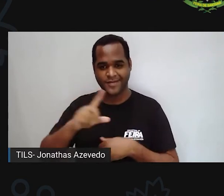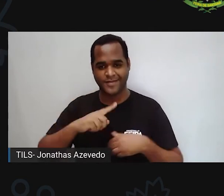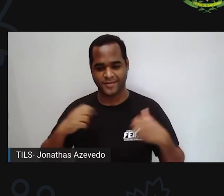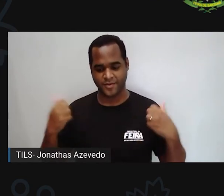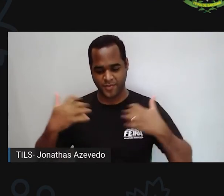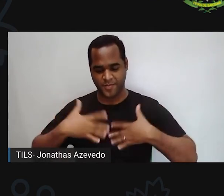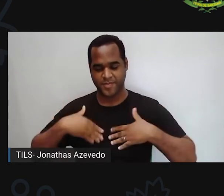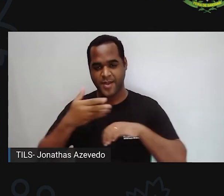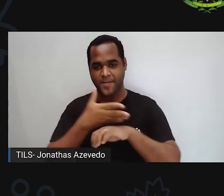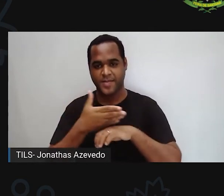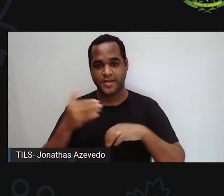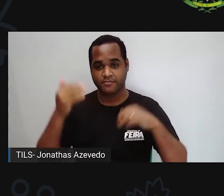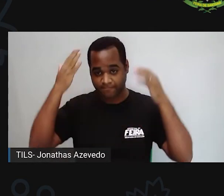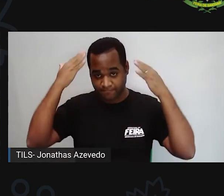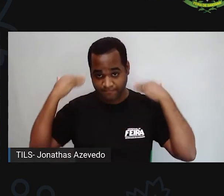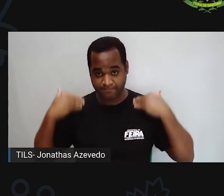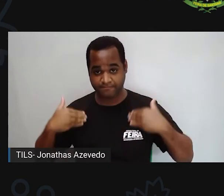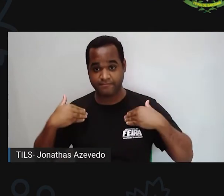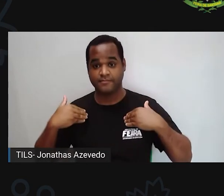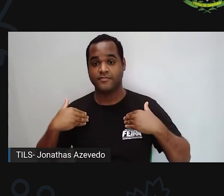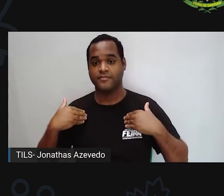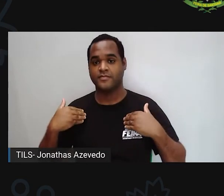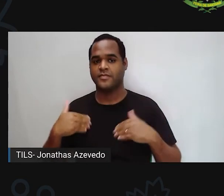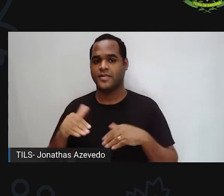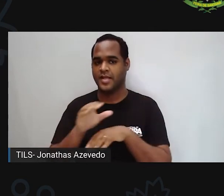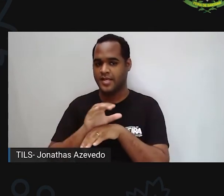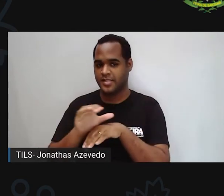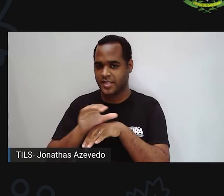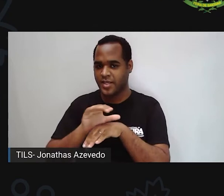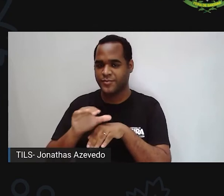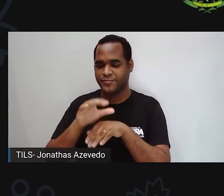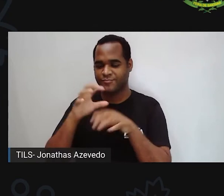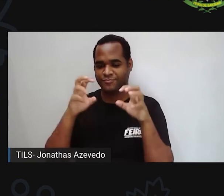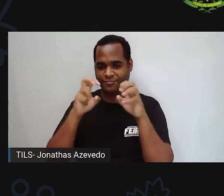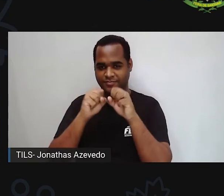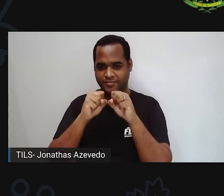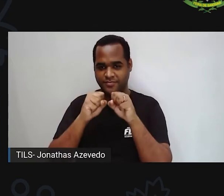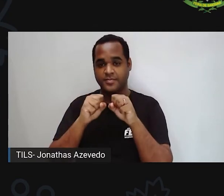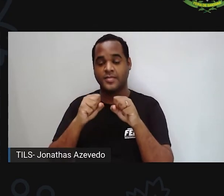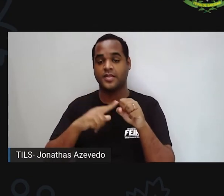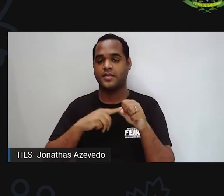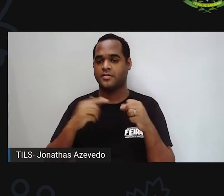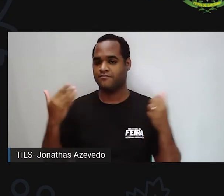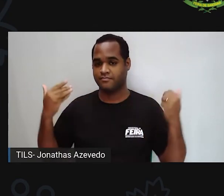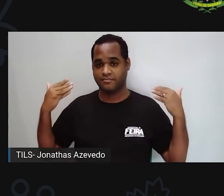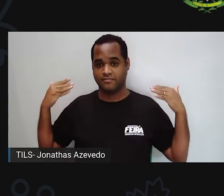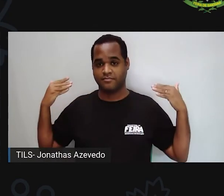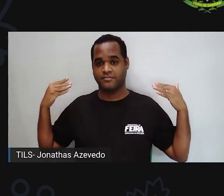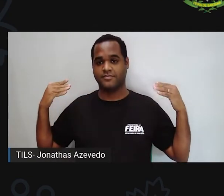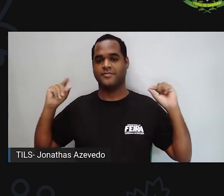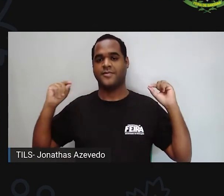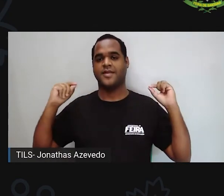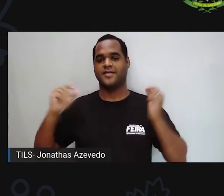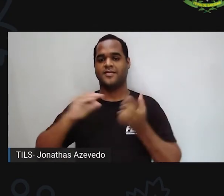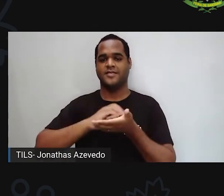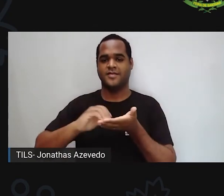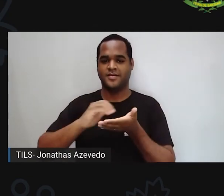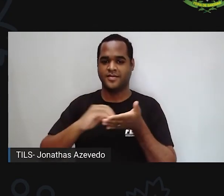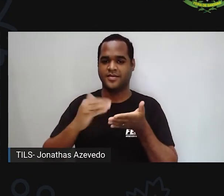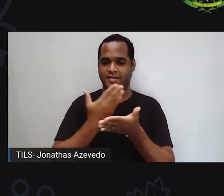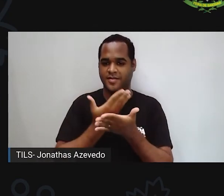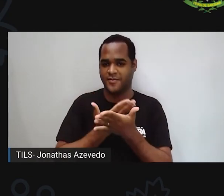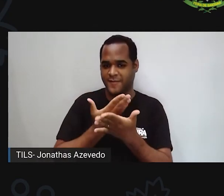branco, tenho cabelos compridos um pouco abaixo dos ombros, eles são castanhos escuros. Aqui atrás de mim tem a logo da Prefeitura Municipal de